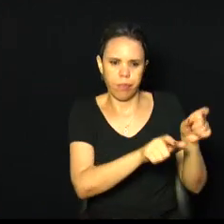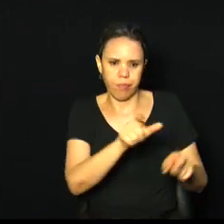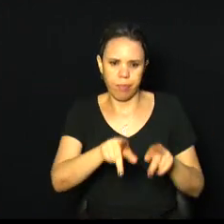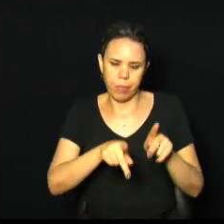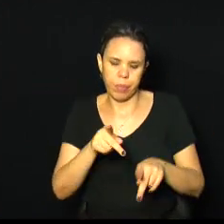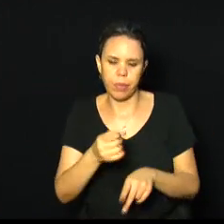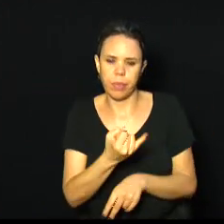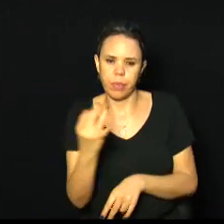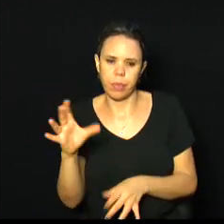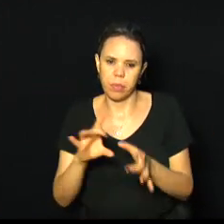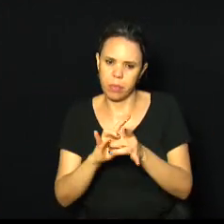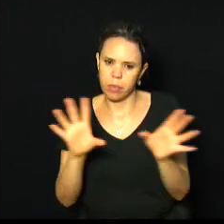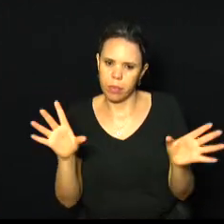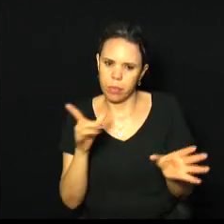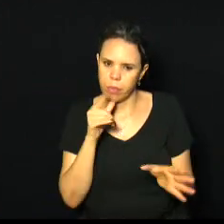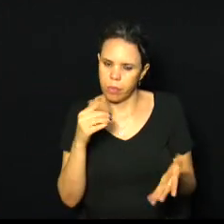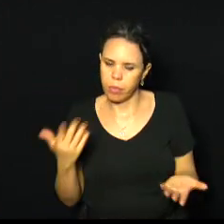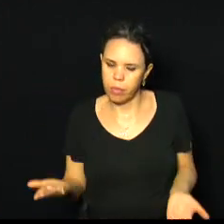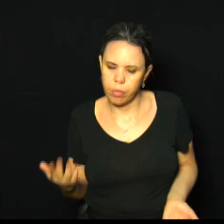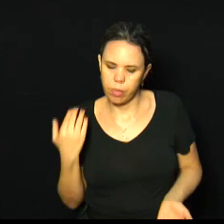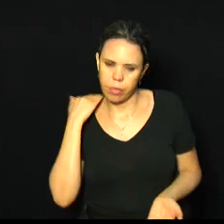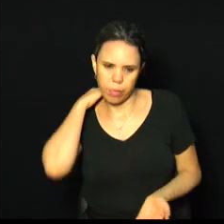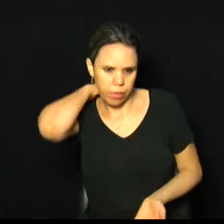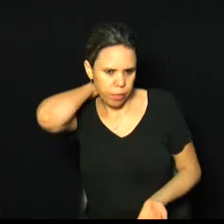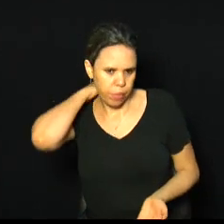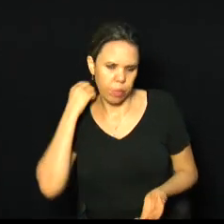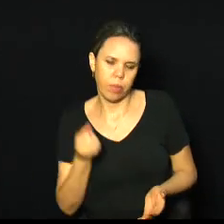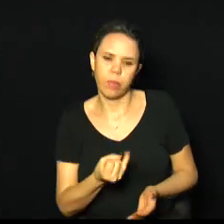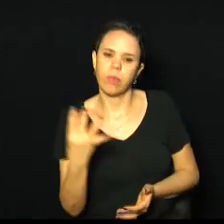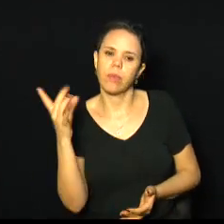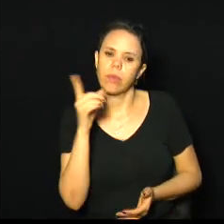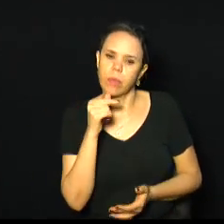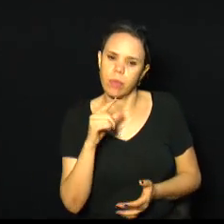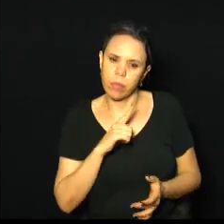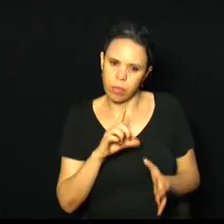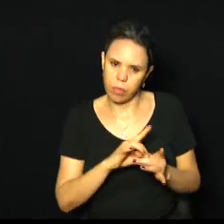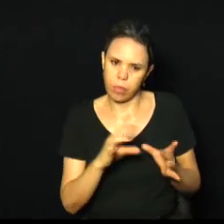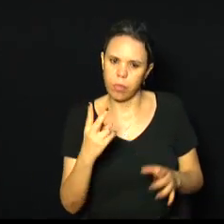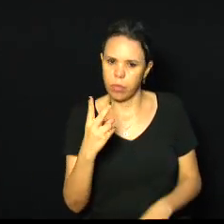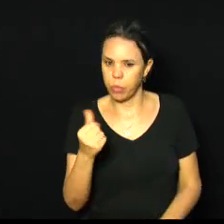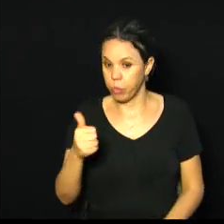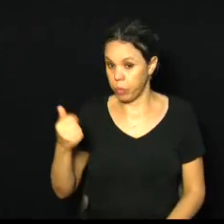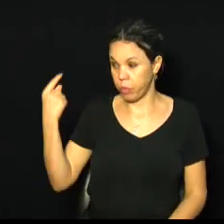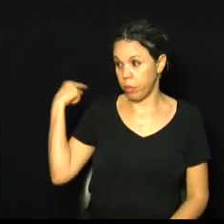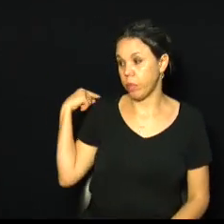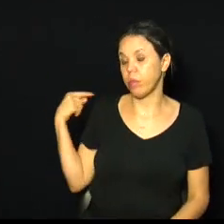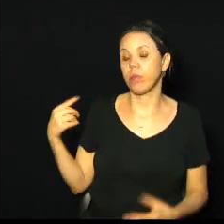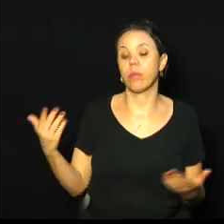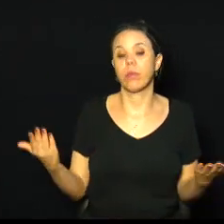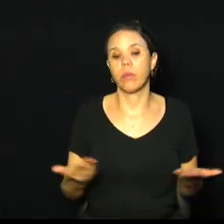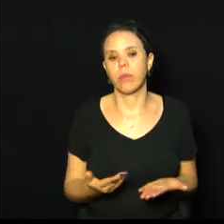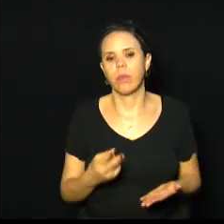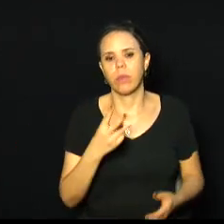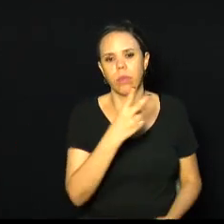de disponibilidade, isto é, oferta, isso em 2011. E em